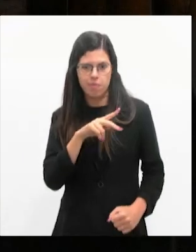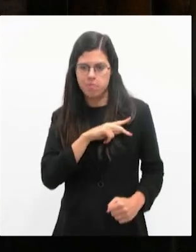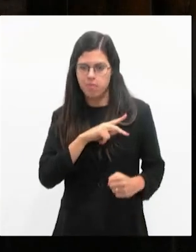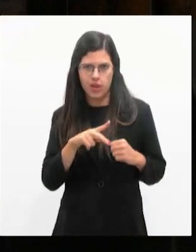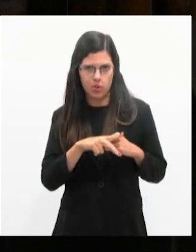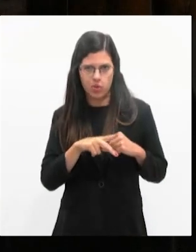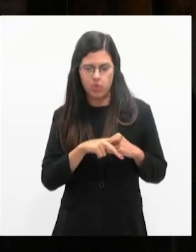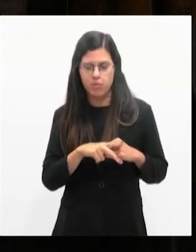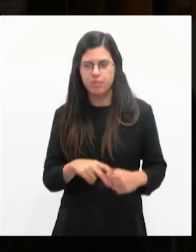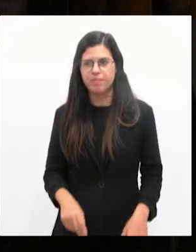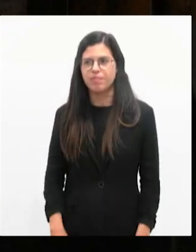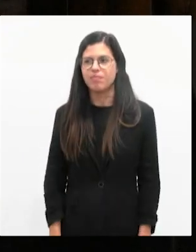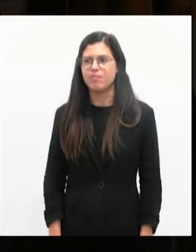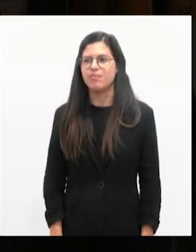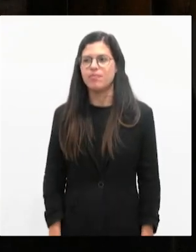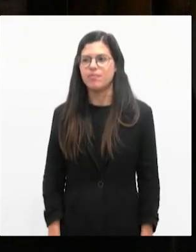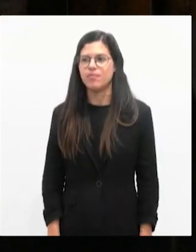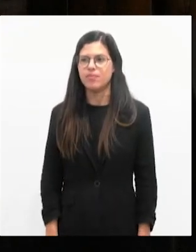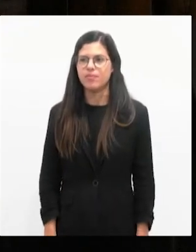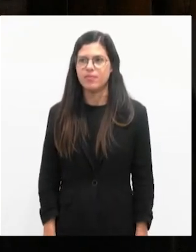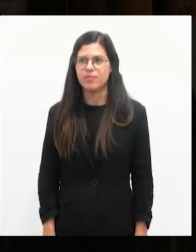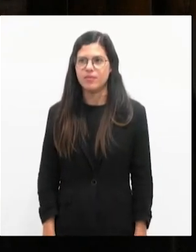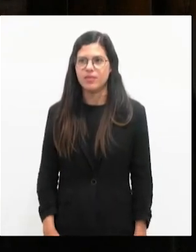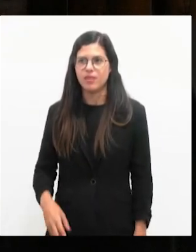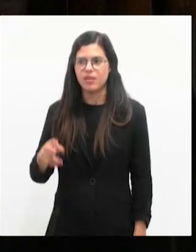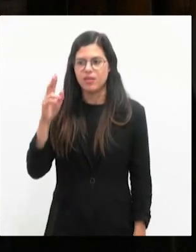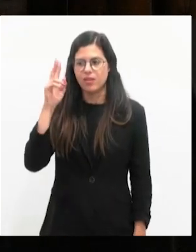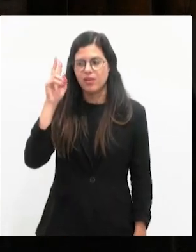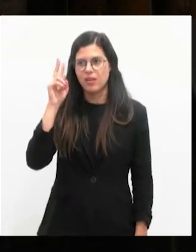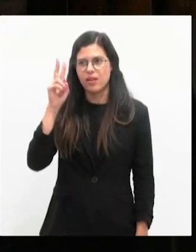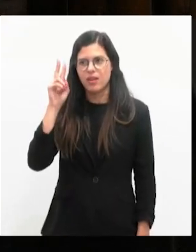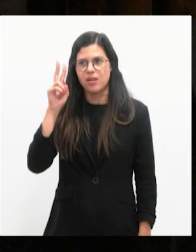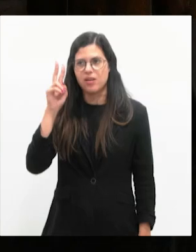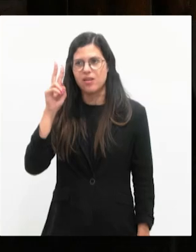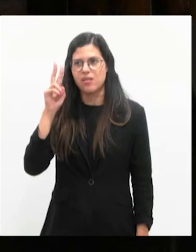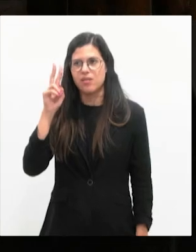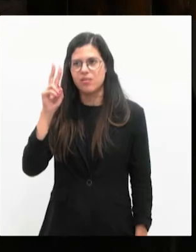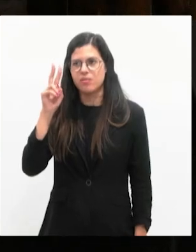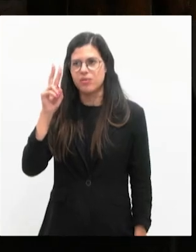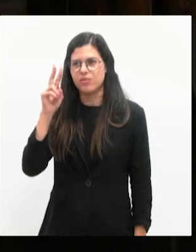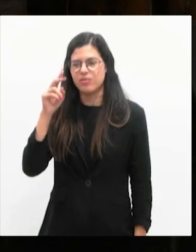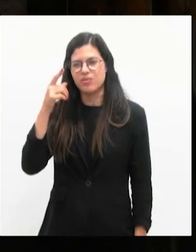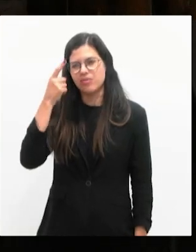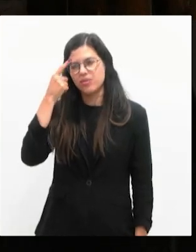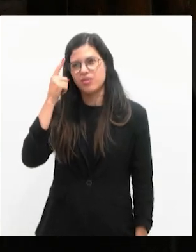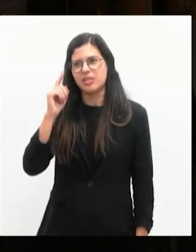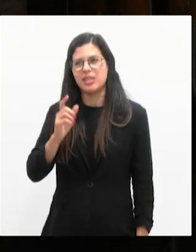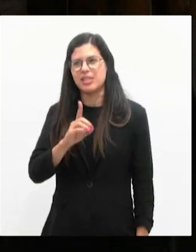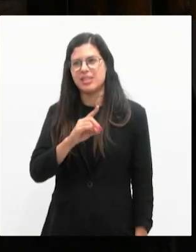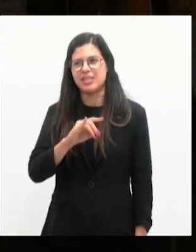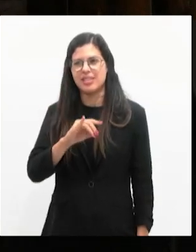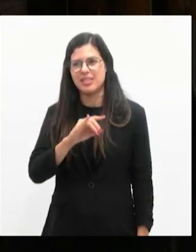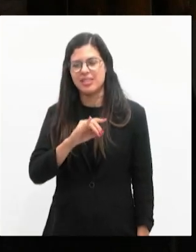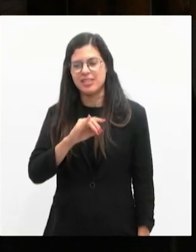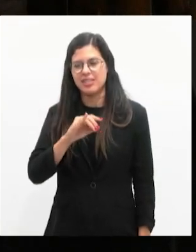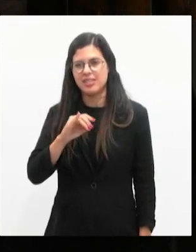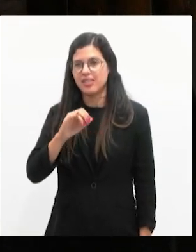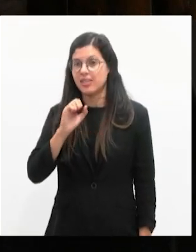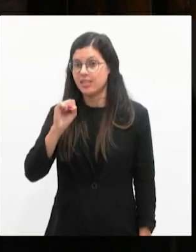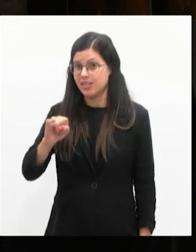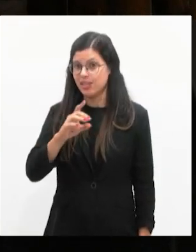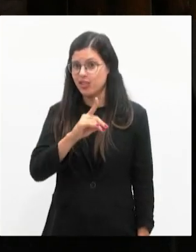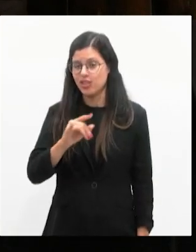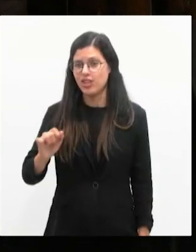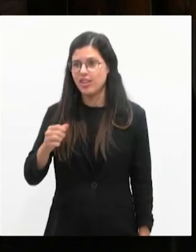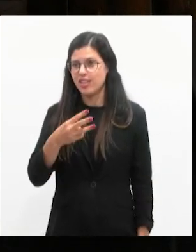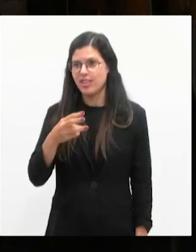E, salvo erro de memória, aí eu não tenho muita certeza, não sei se é 30 de junho ou 30